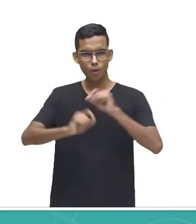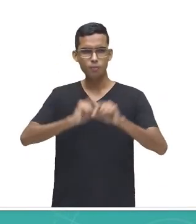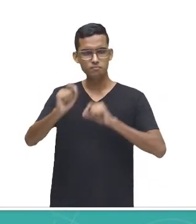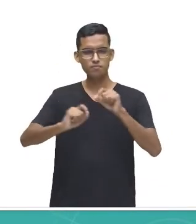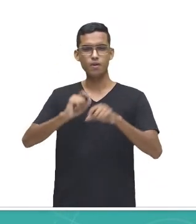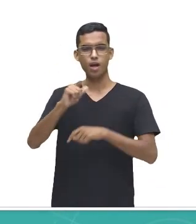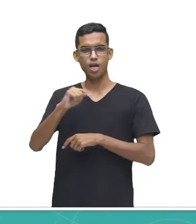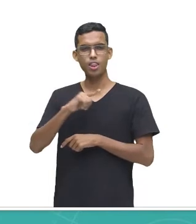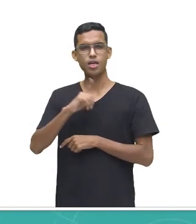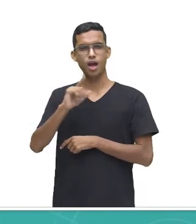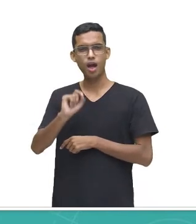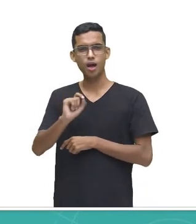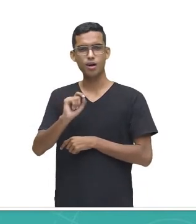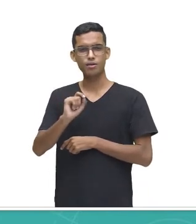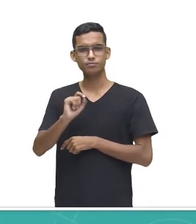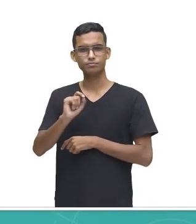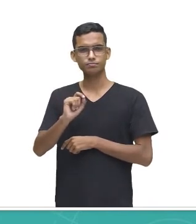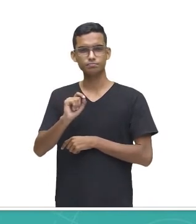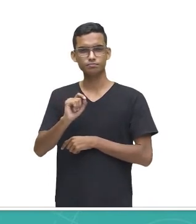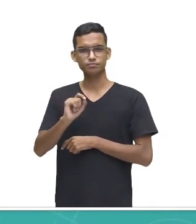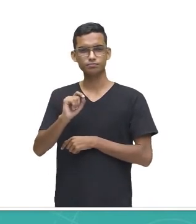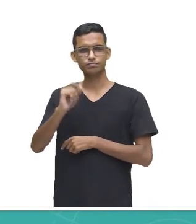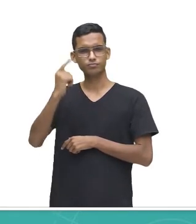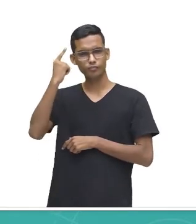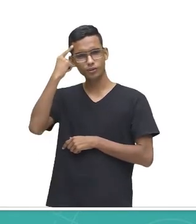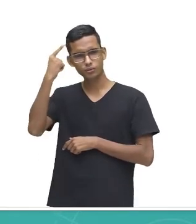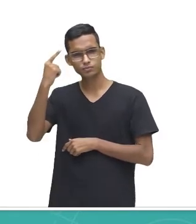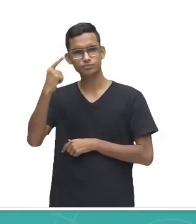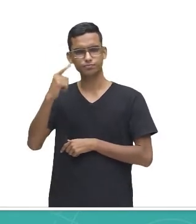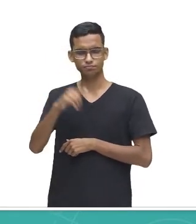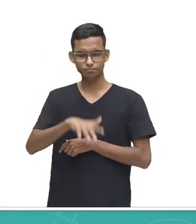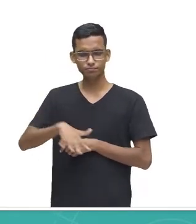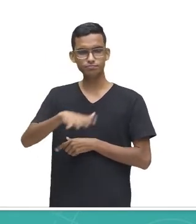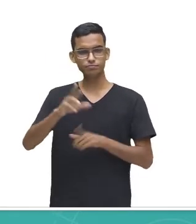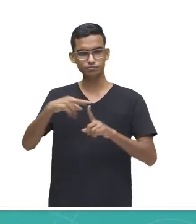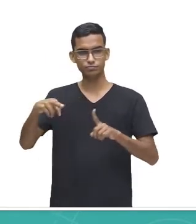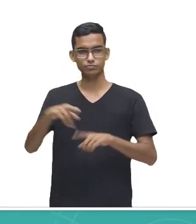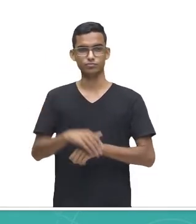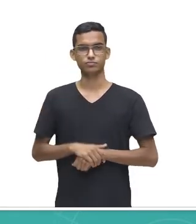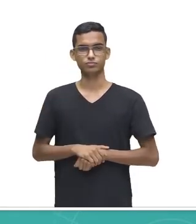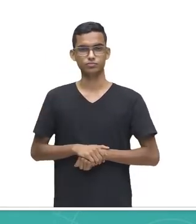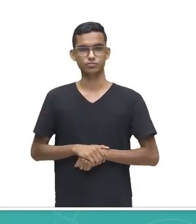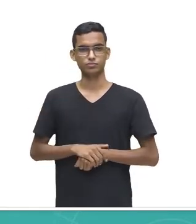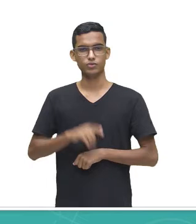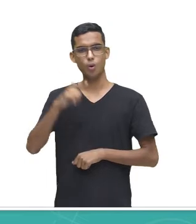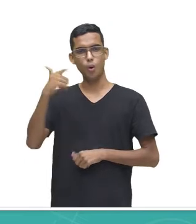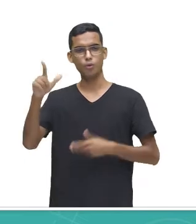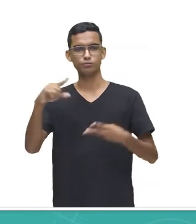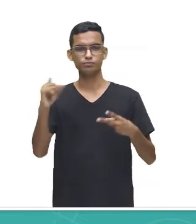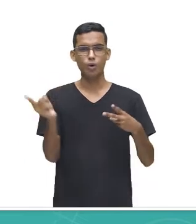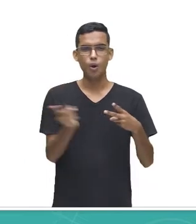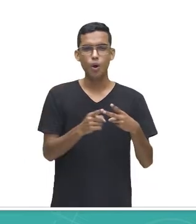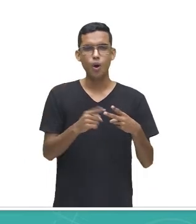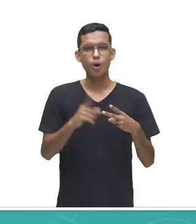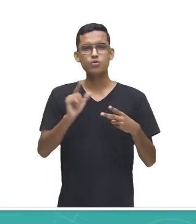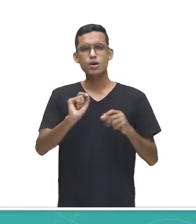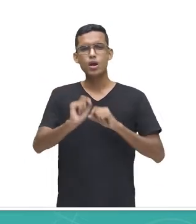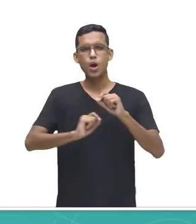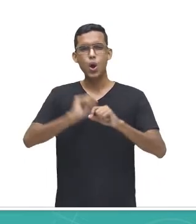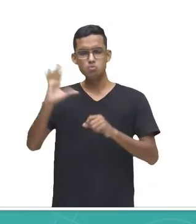outro item. Vamos lá. O fenômeno religioso está ligado à cultura e à tradição de um povo.